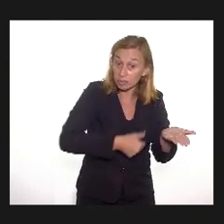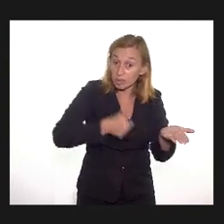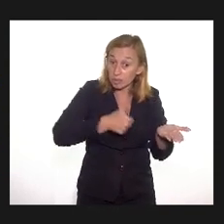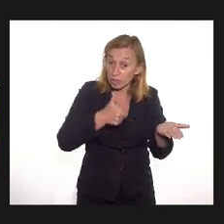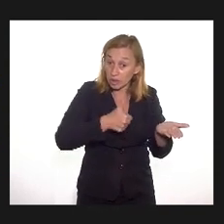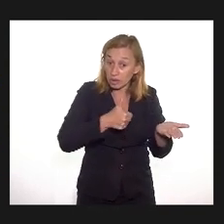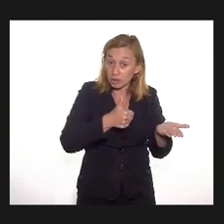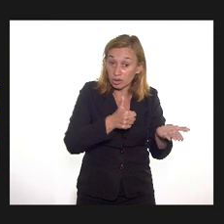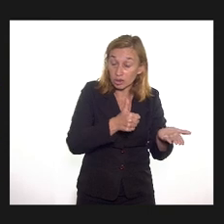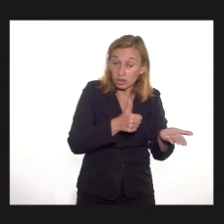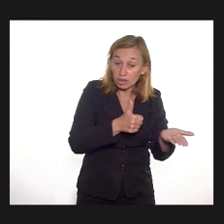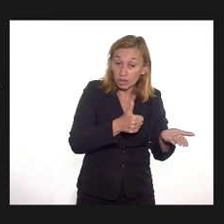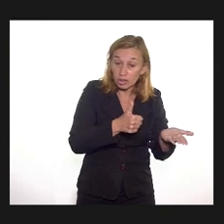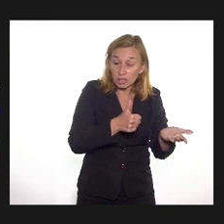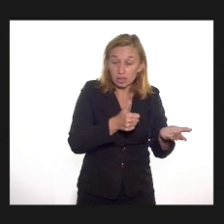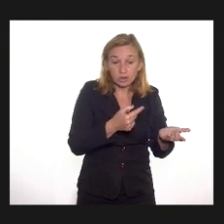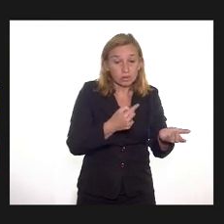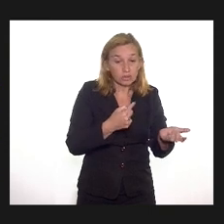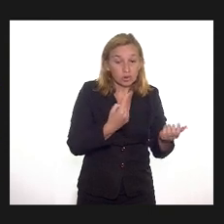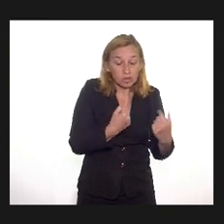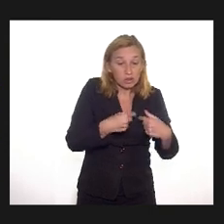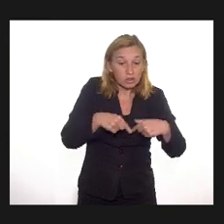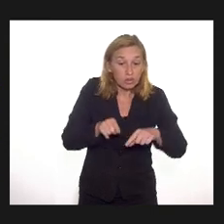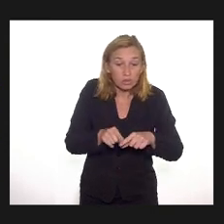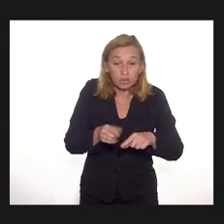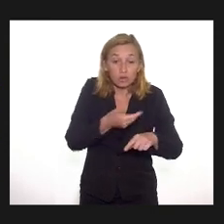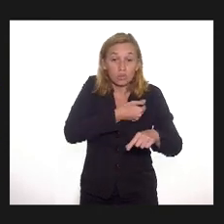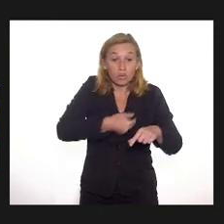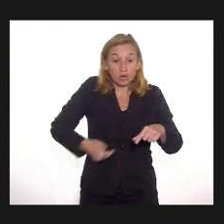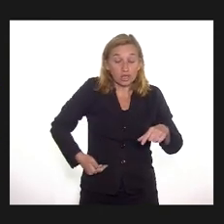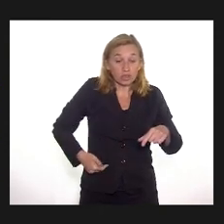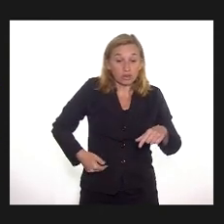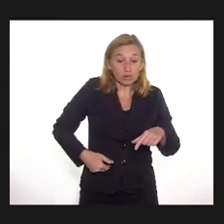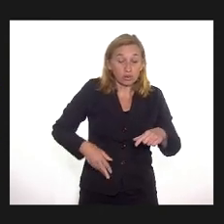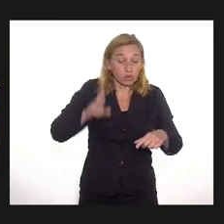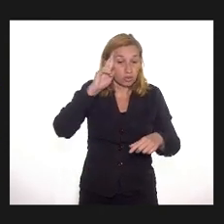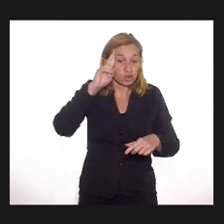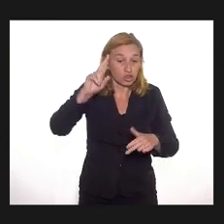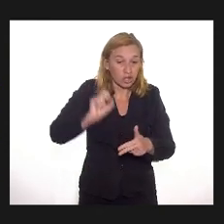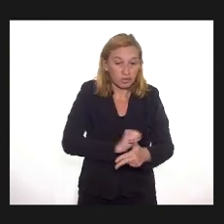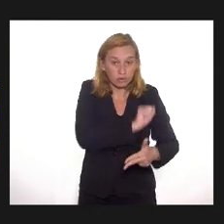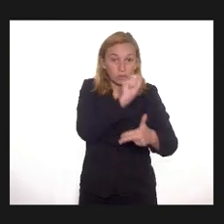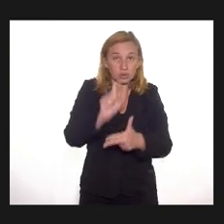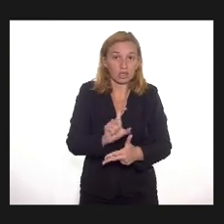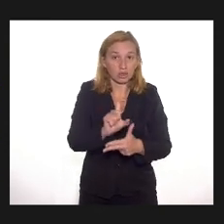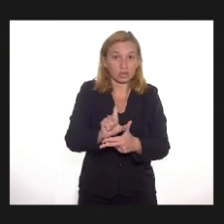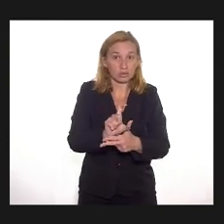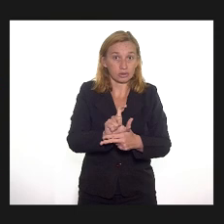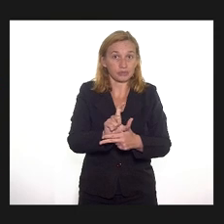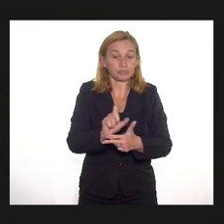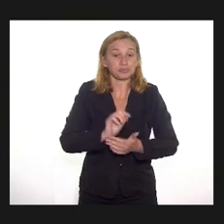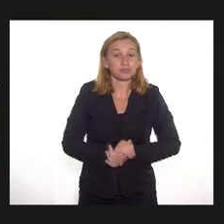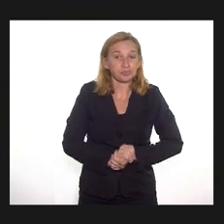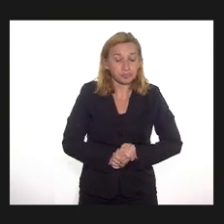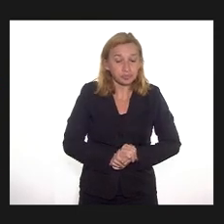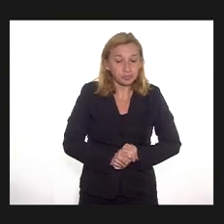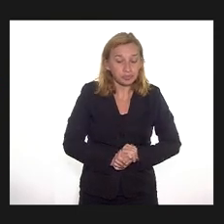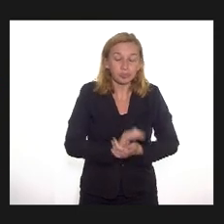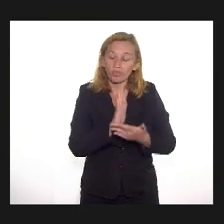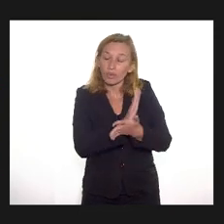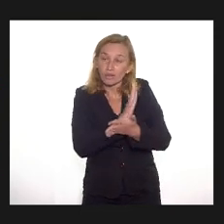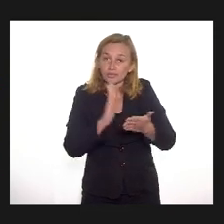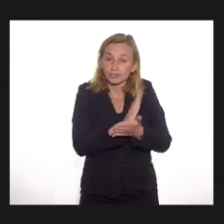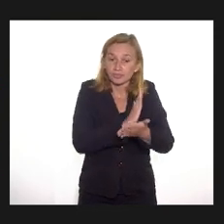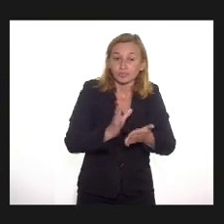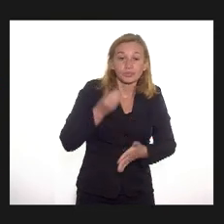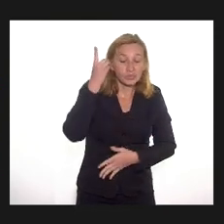uma afronta à discricionalidade do governador, do chefe do Poder Executivo. É uma maneira que alguns